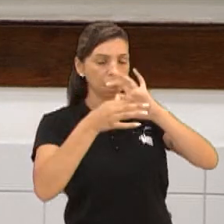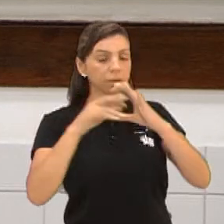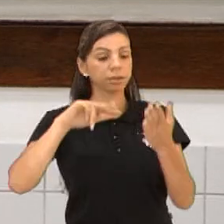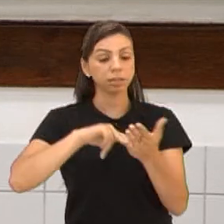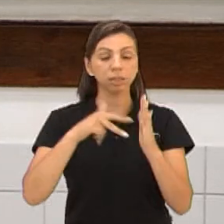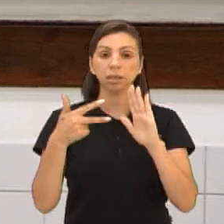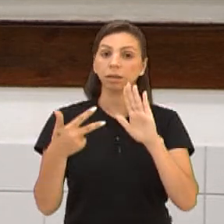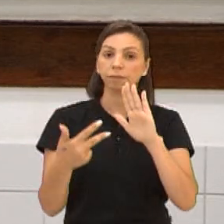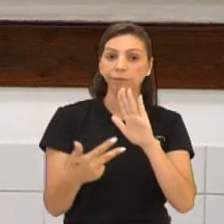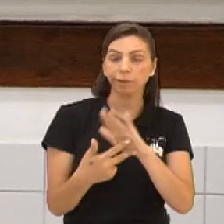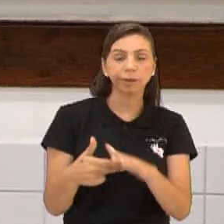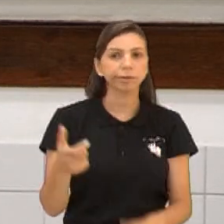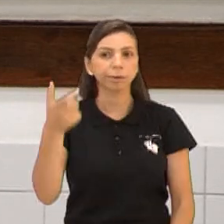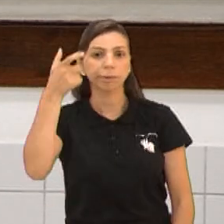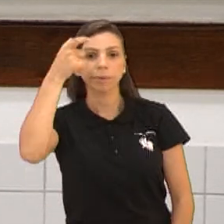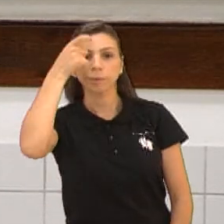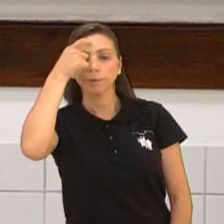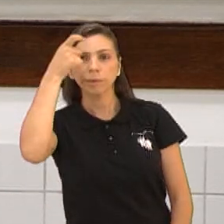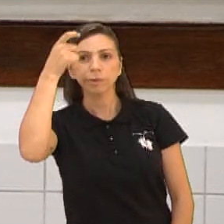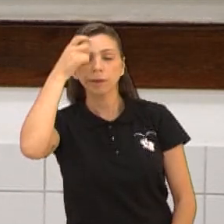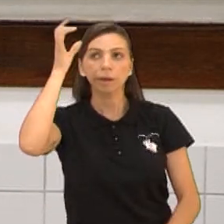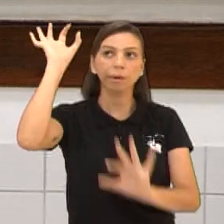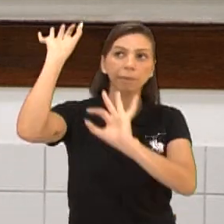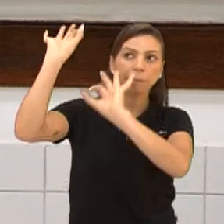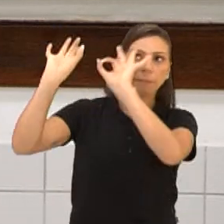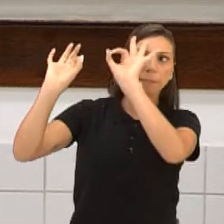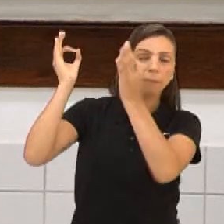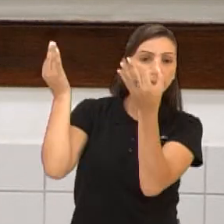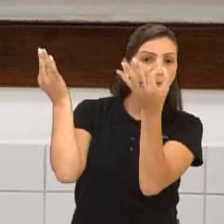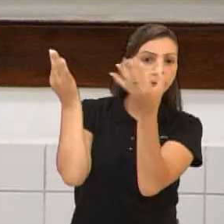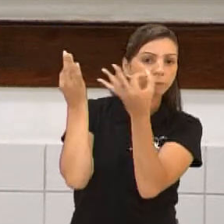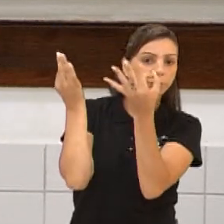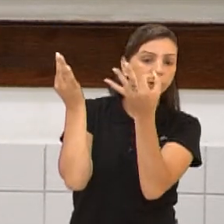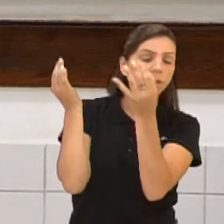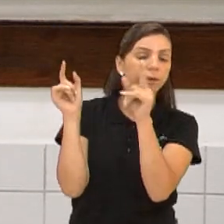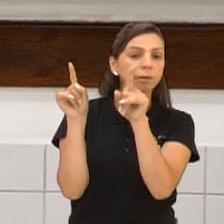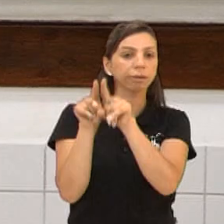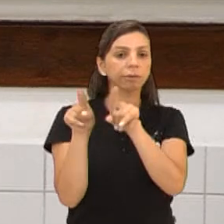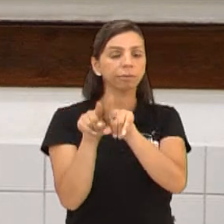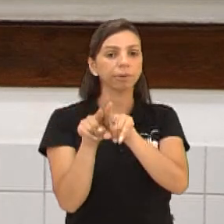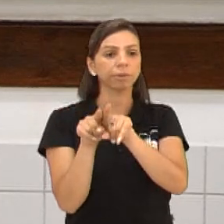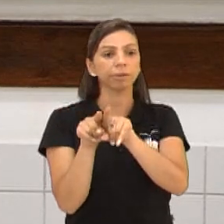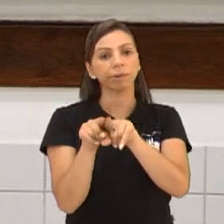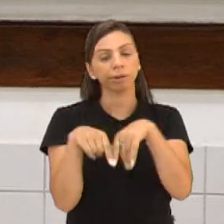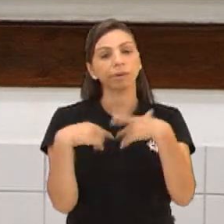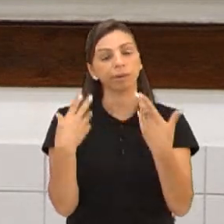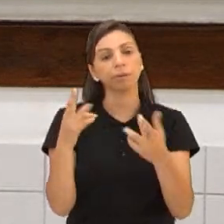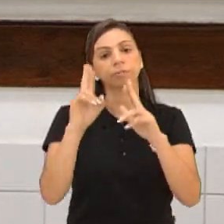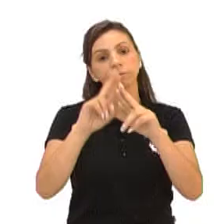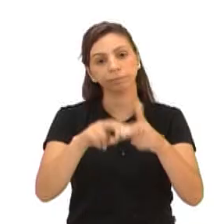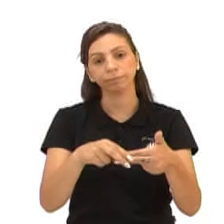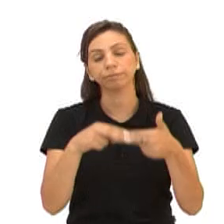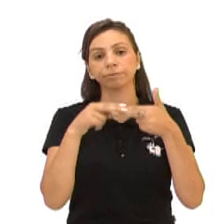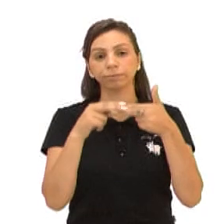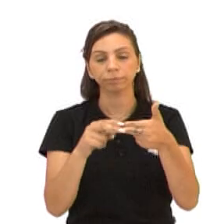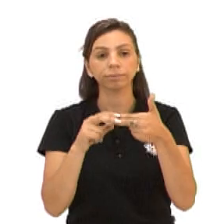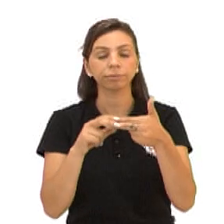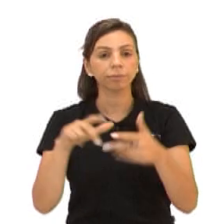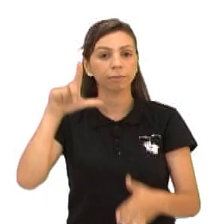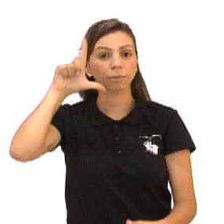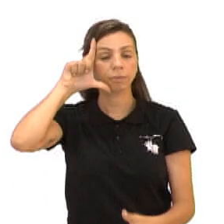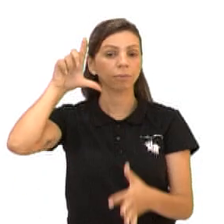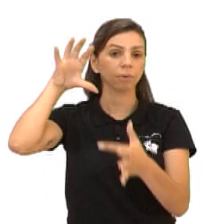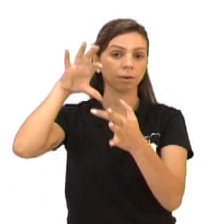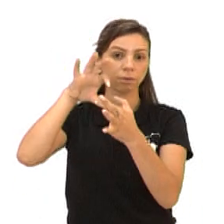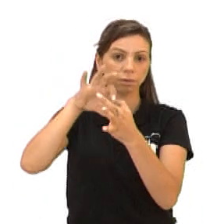que tem um raciocínio bem ordenado bem quadrado e é justamente por isso a lógica